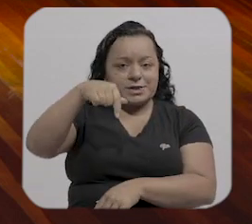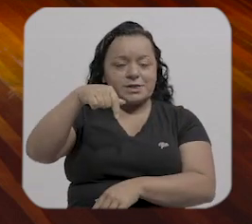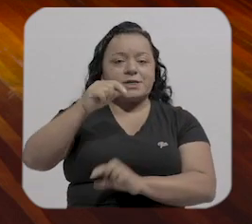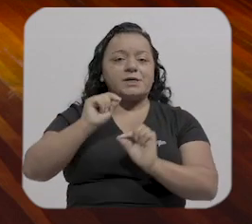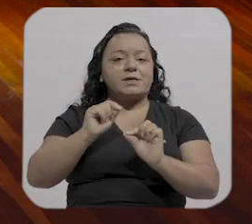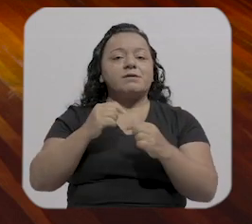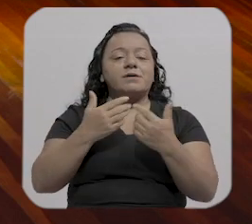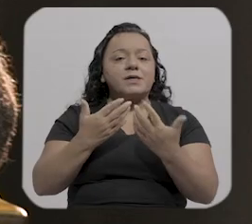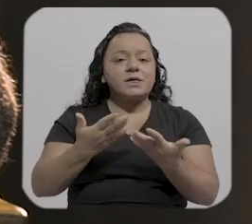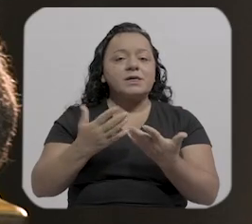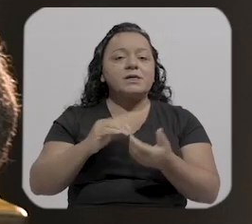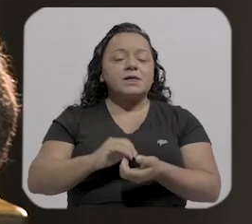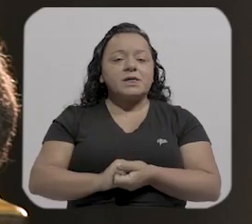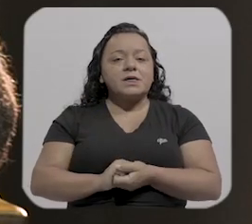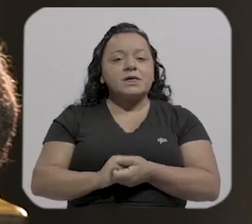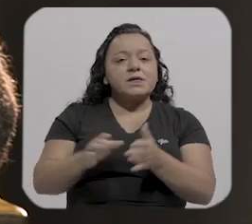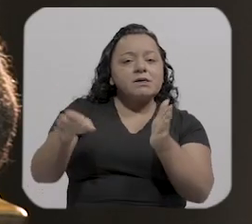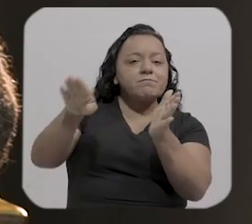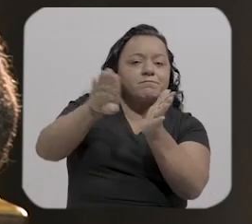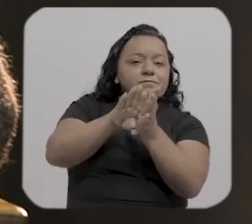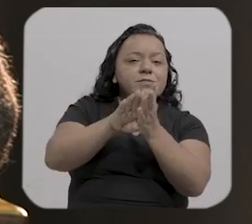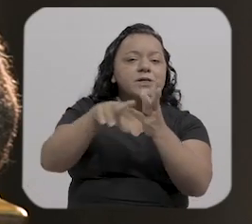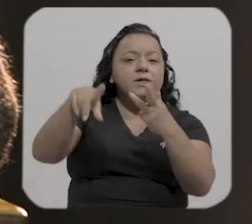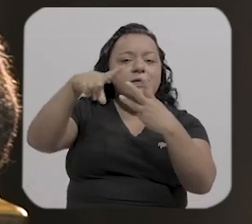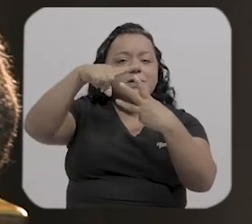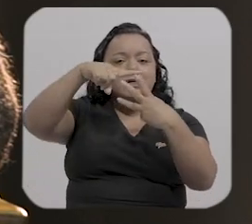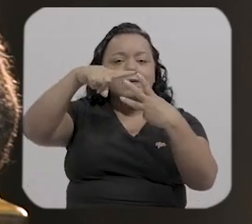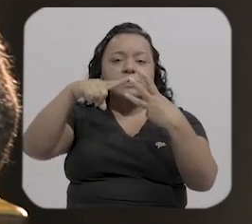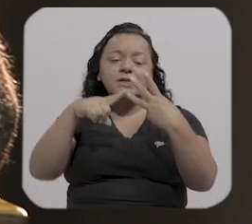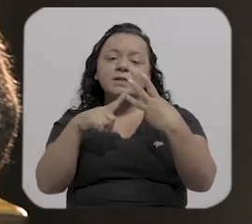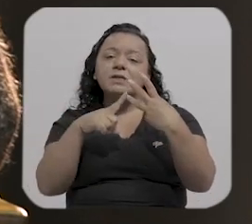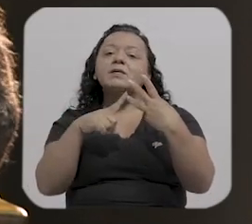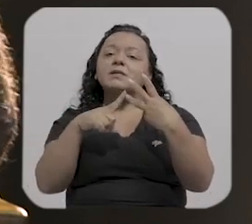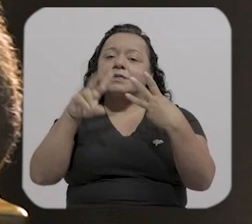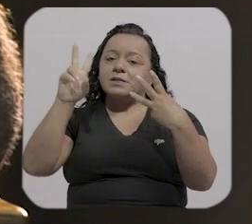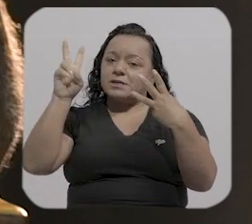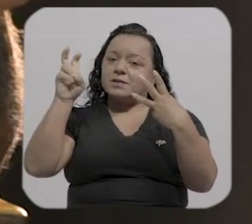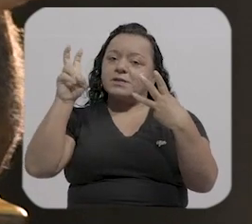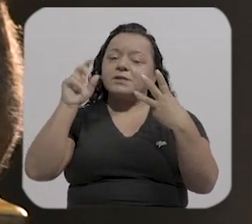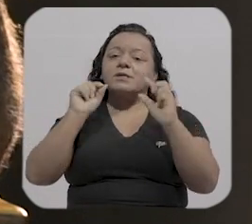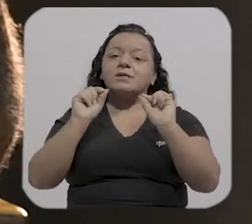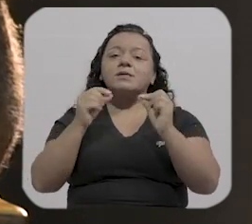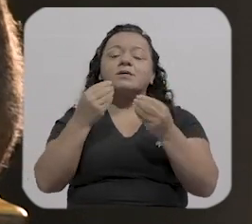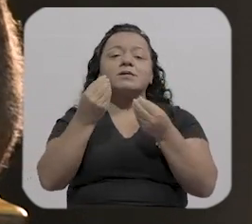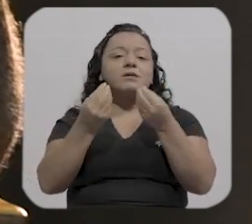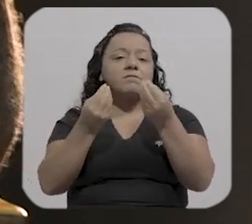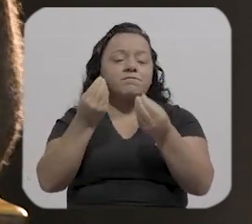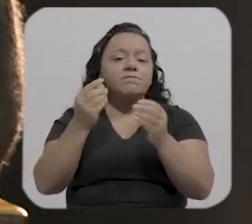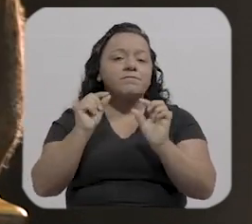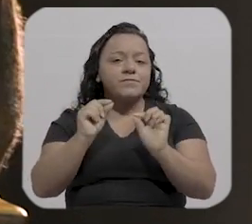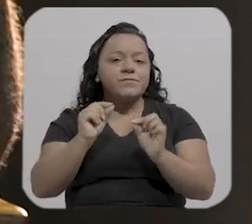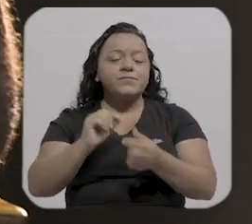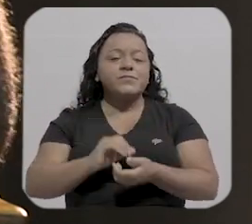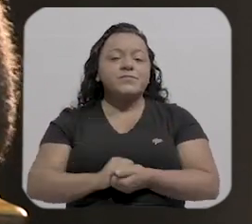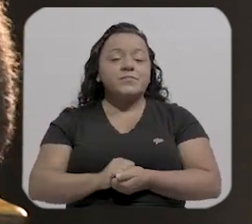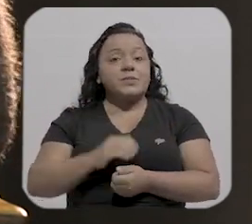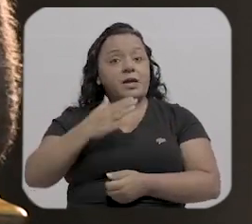quando eu cheguei aqui, me deparei com 3 temáticas assim, bom, essas 3 temáticas